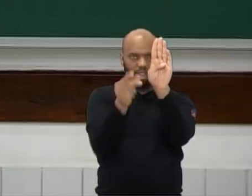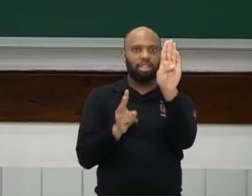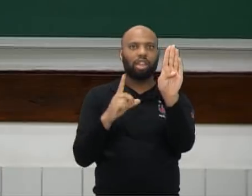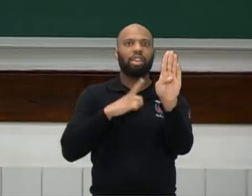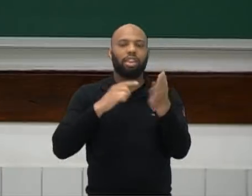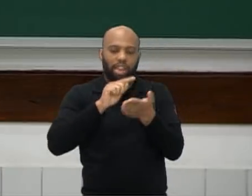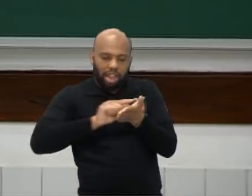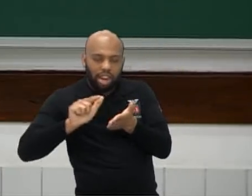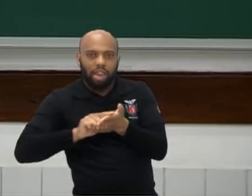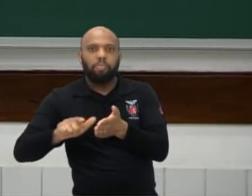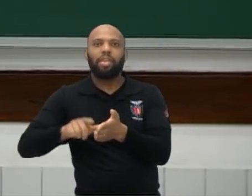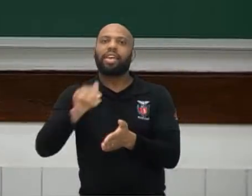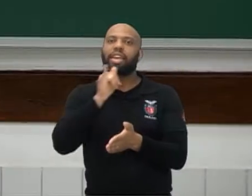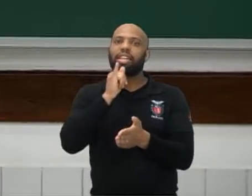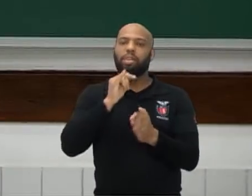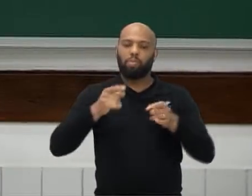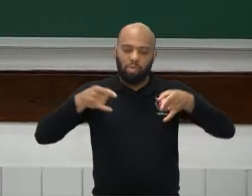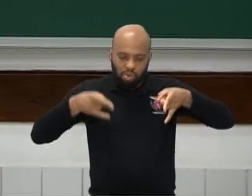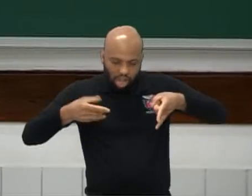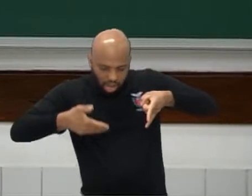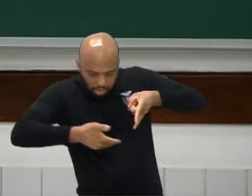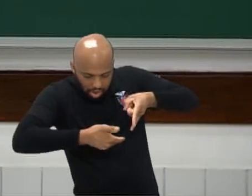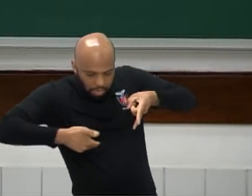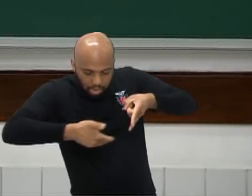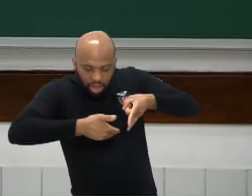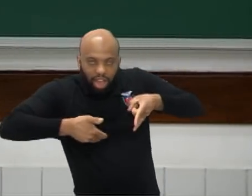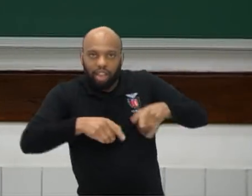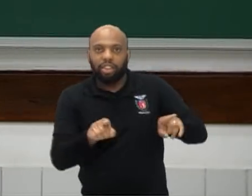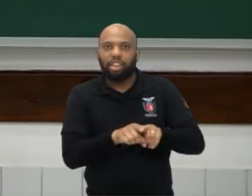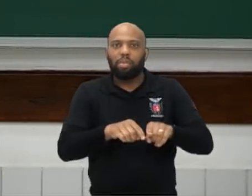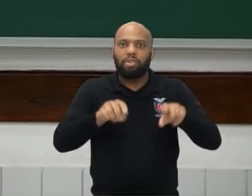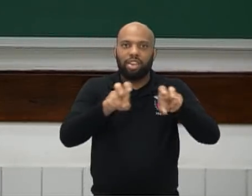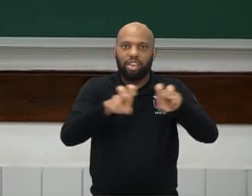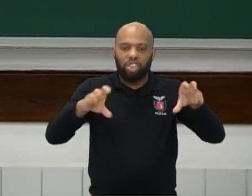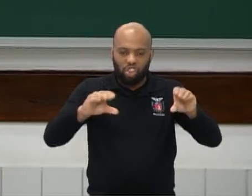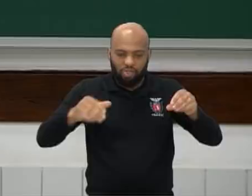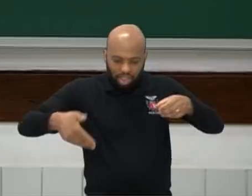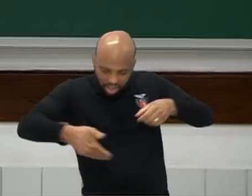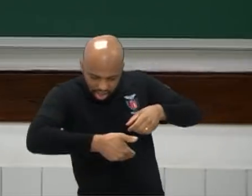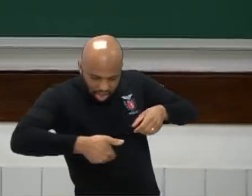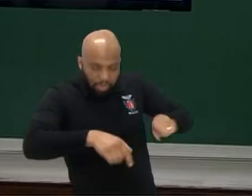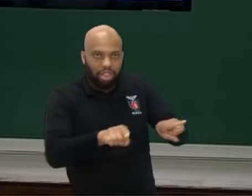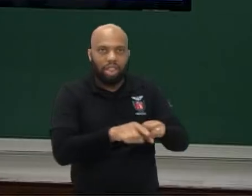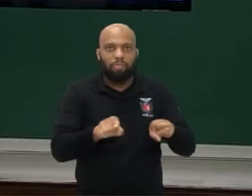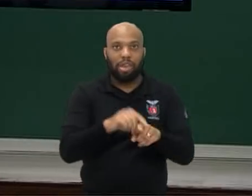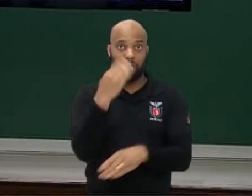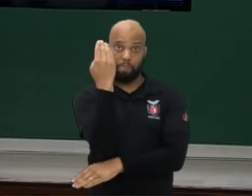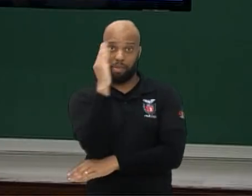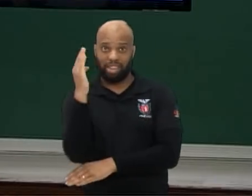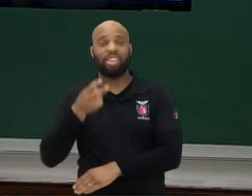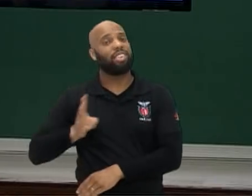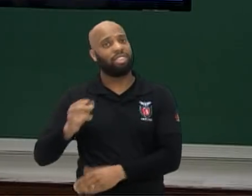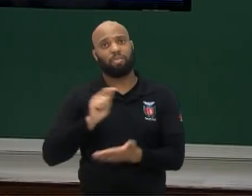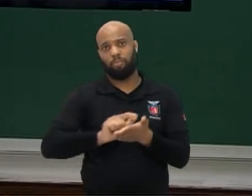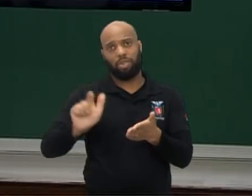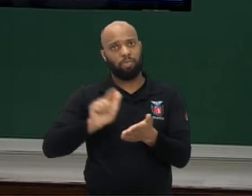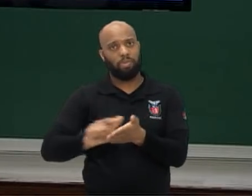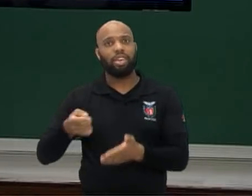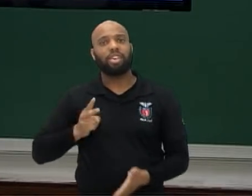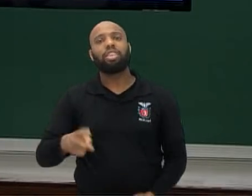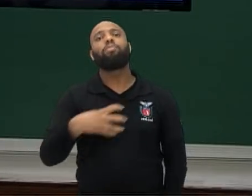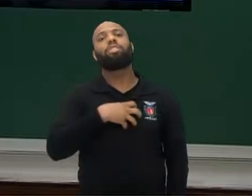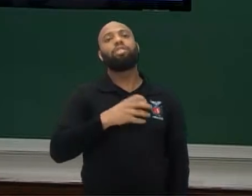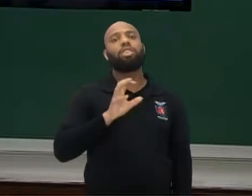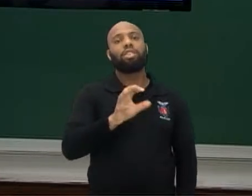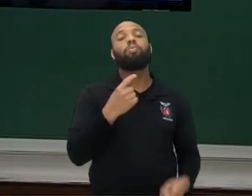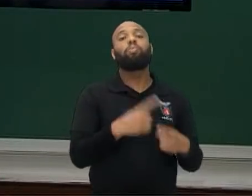no estrado de madeira, limpar sempre bem embaixo do sofá. Manter essa rotina para